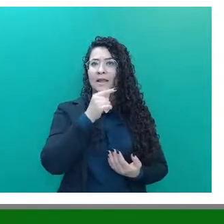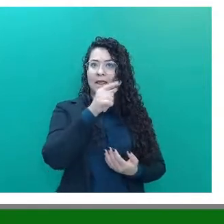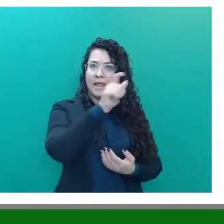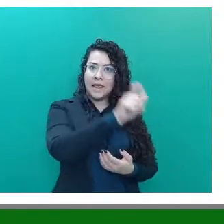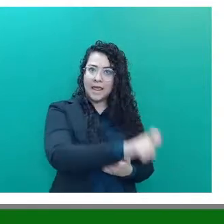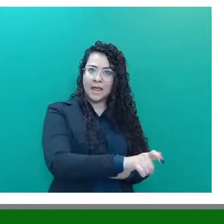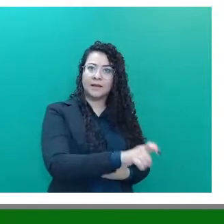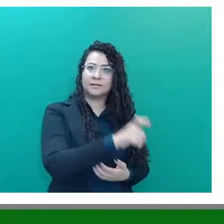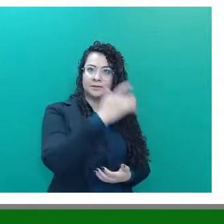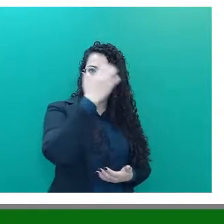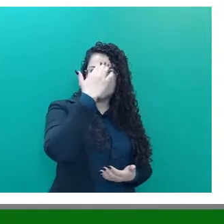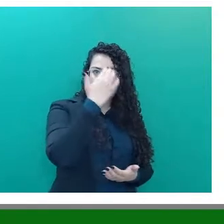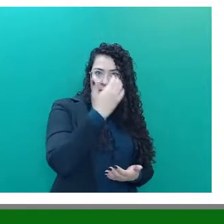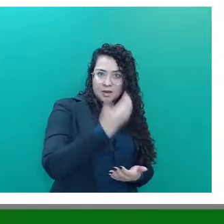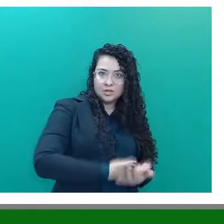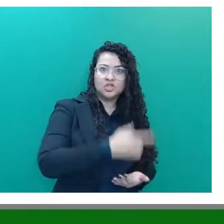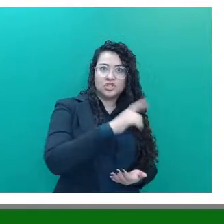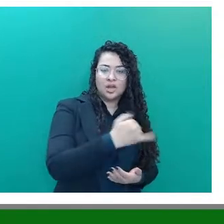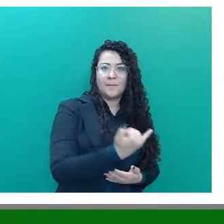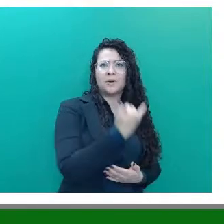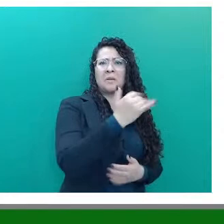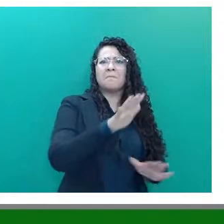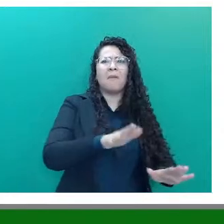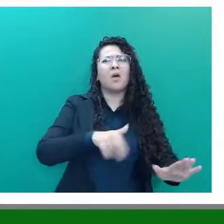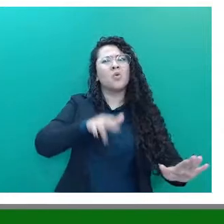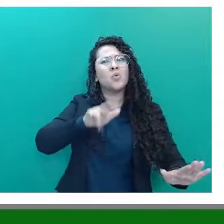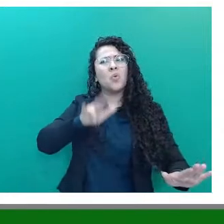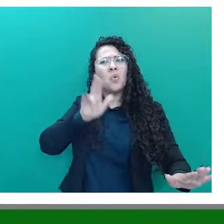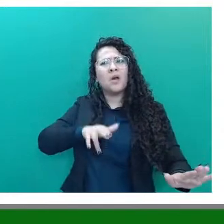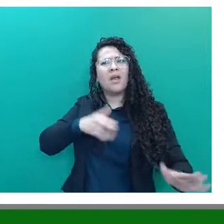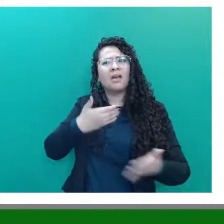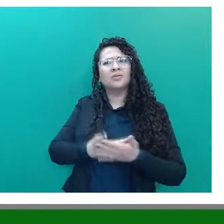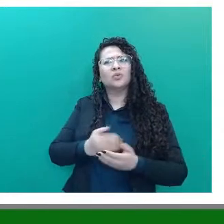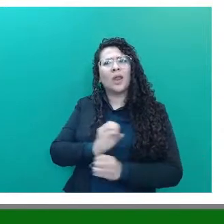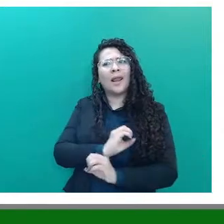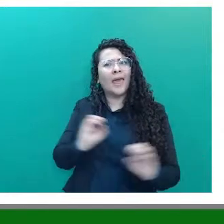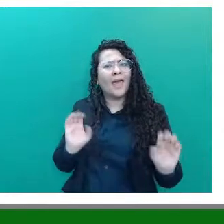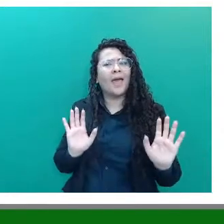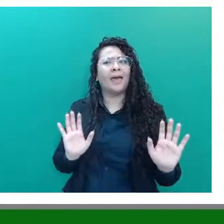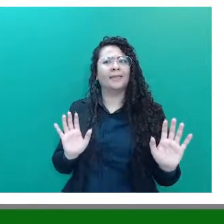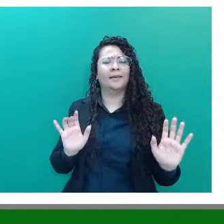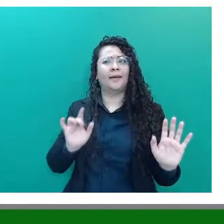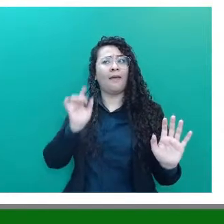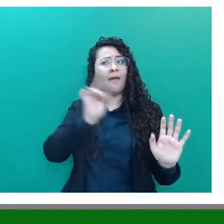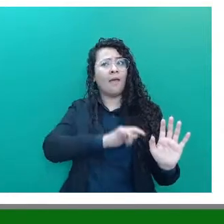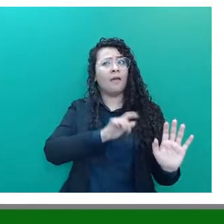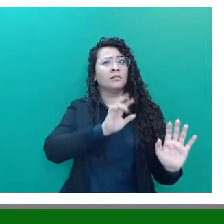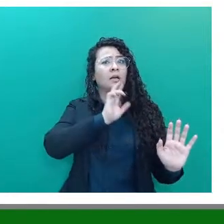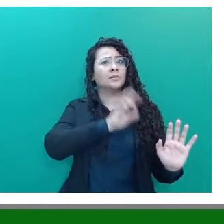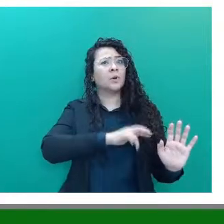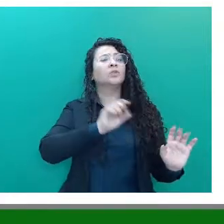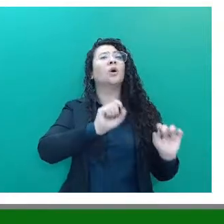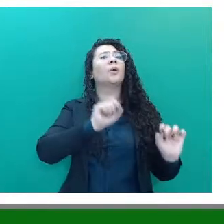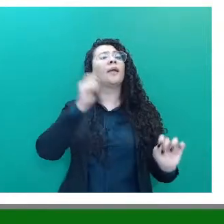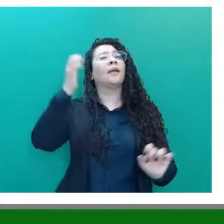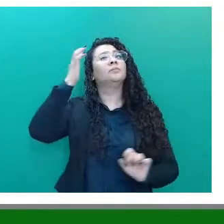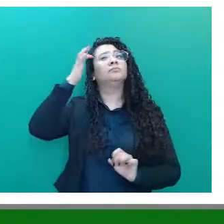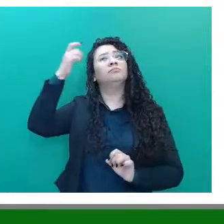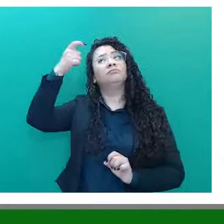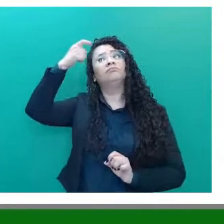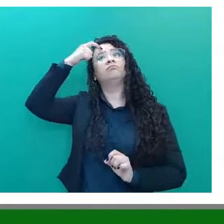nunca estudaram isso, na verdade, essa resposta, ela está relacionada a uma crença, a uma ideologia, a